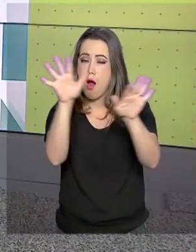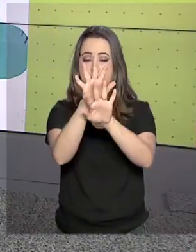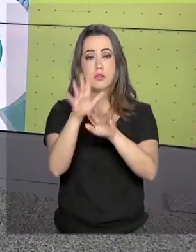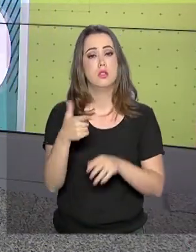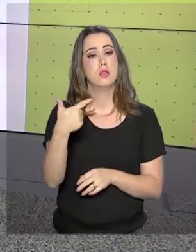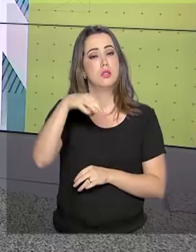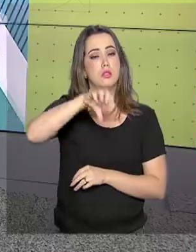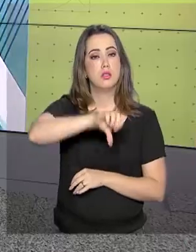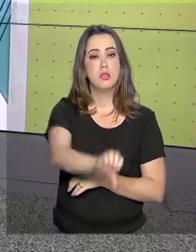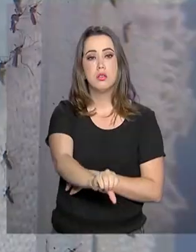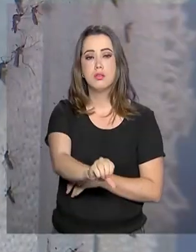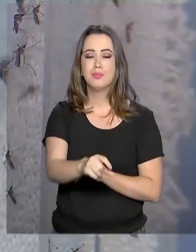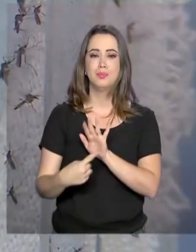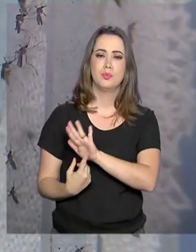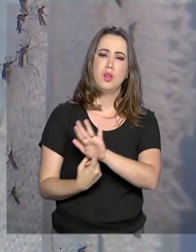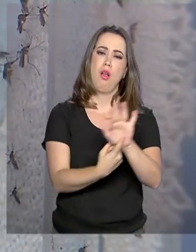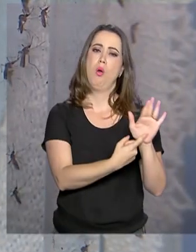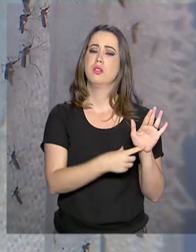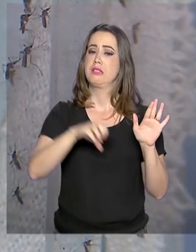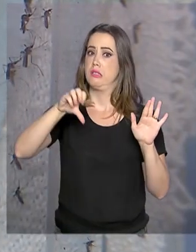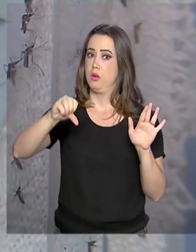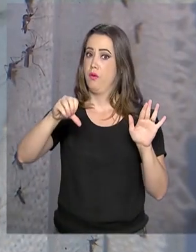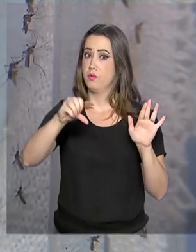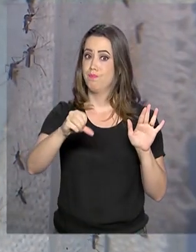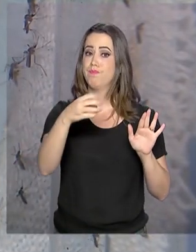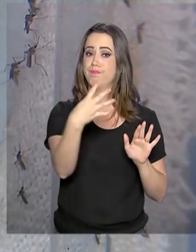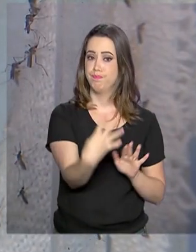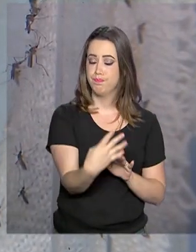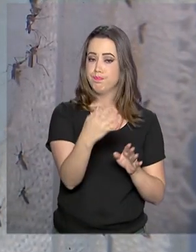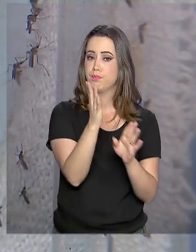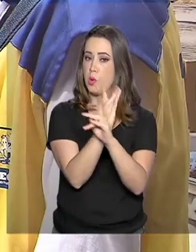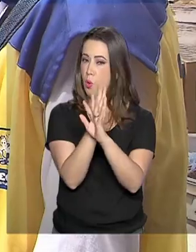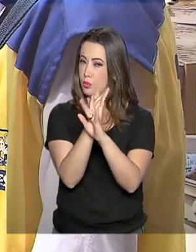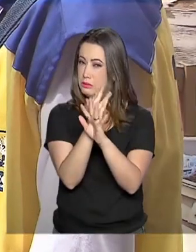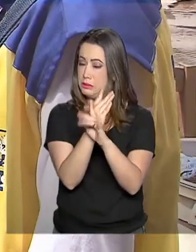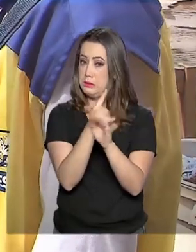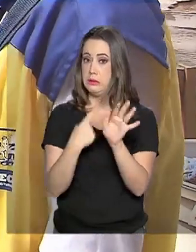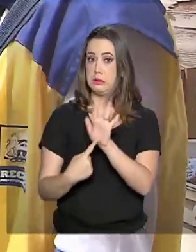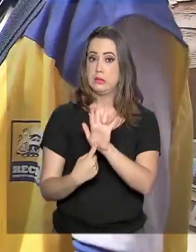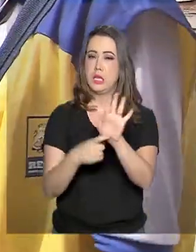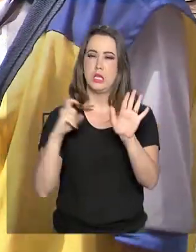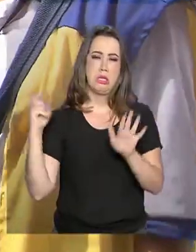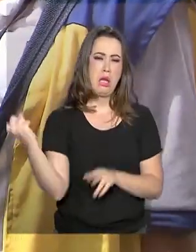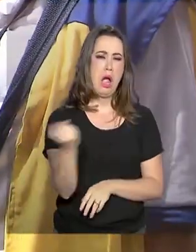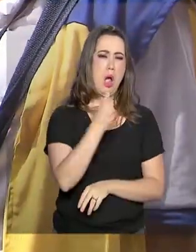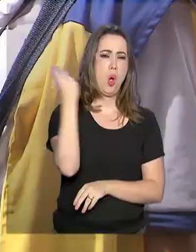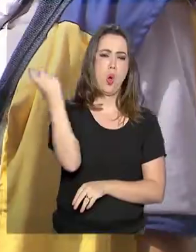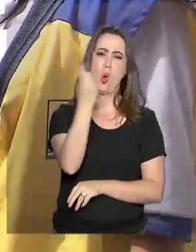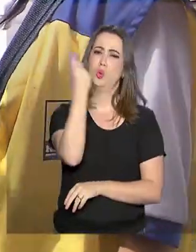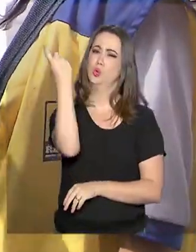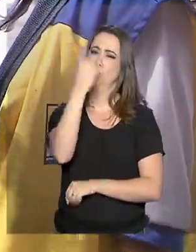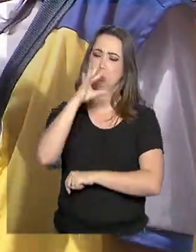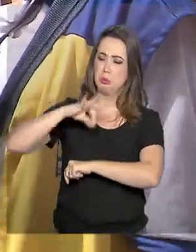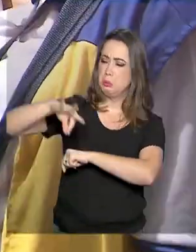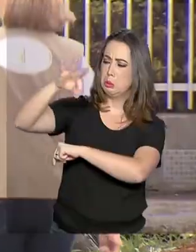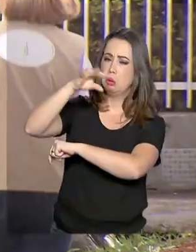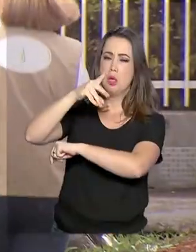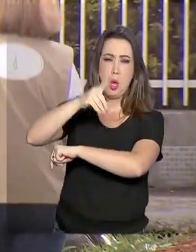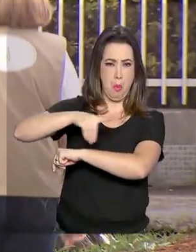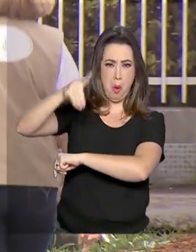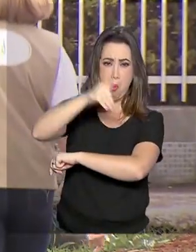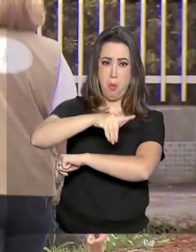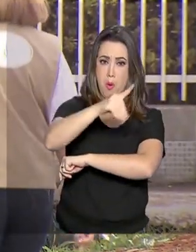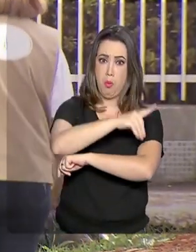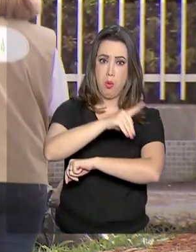2019 indica que 994 municípios apresentaram alto índice de infestação com